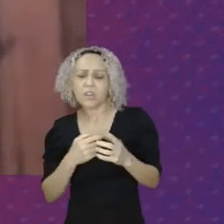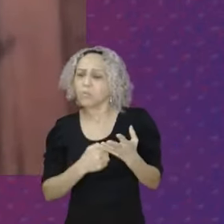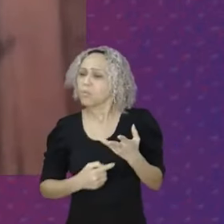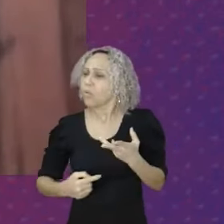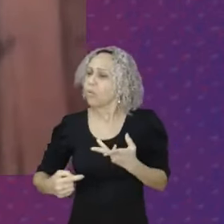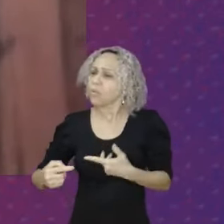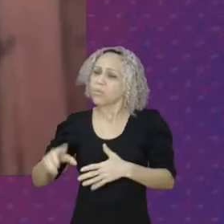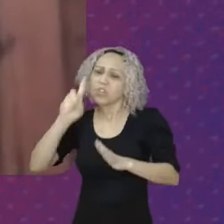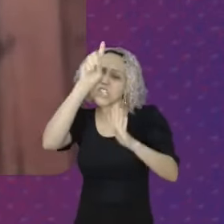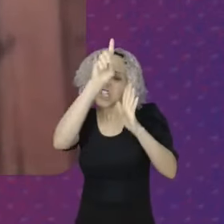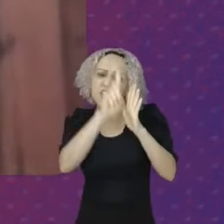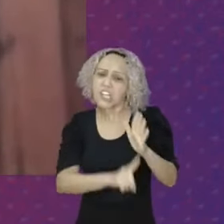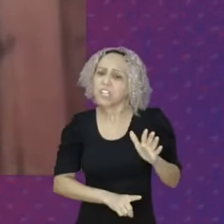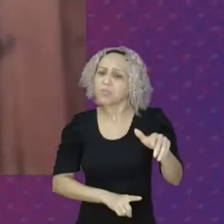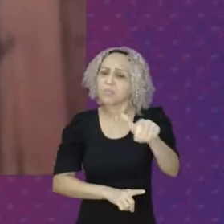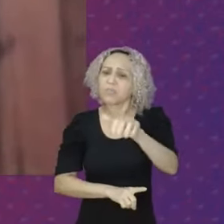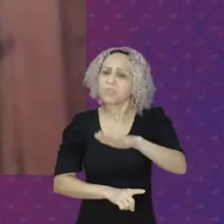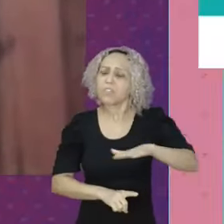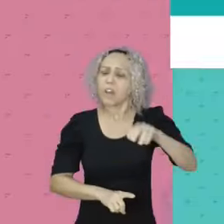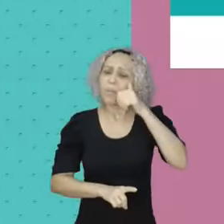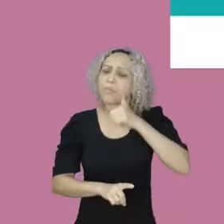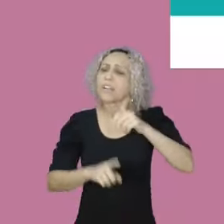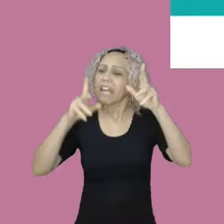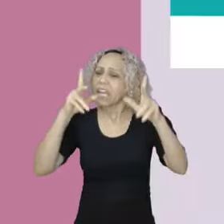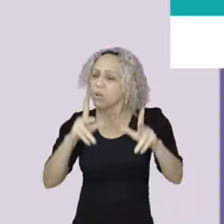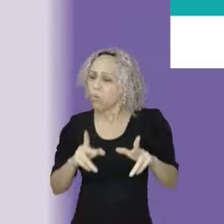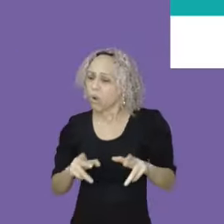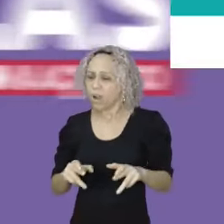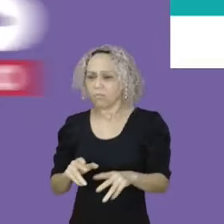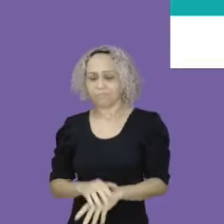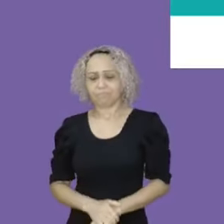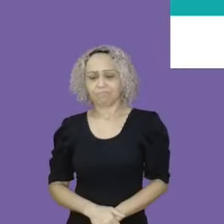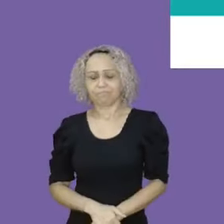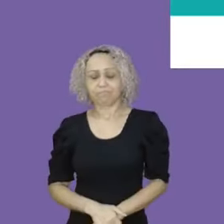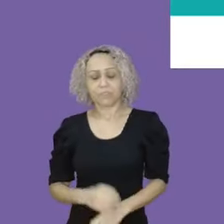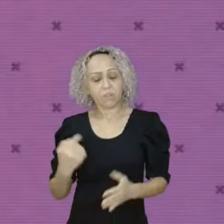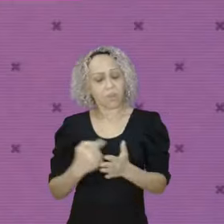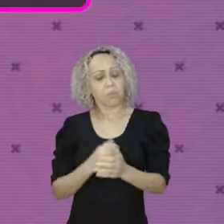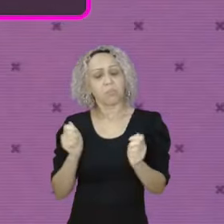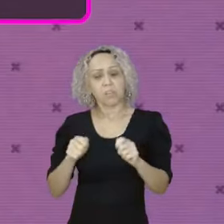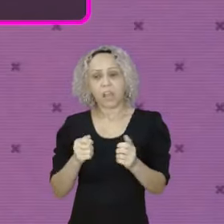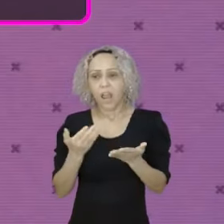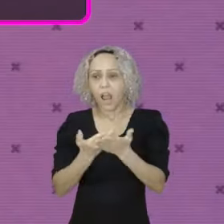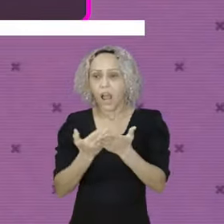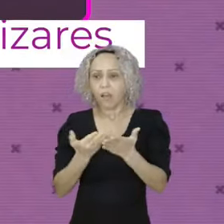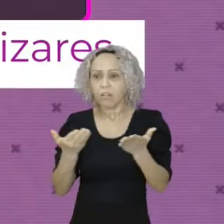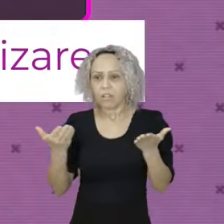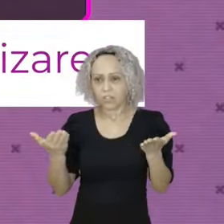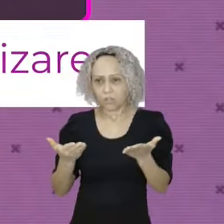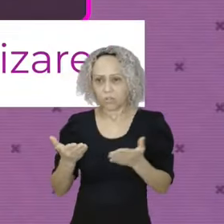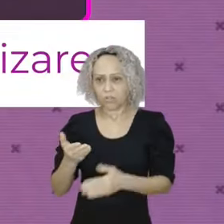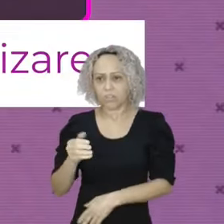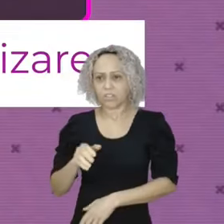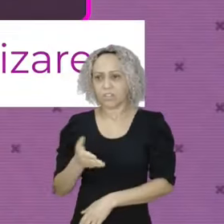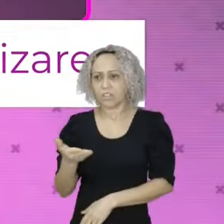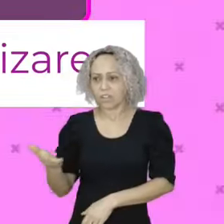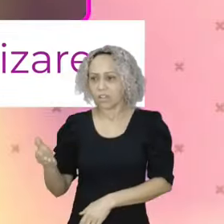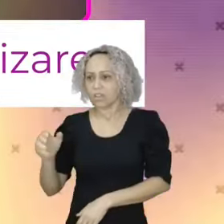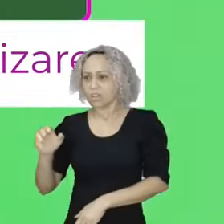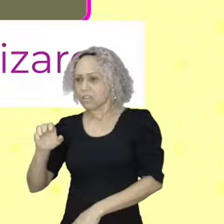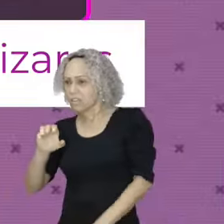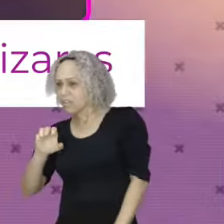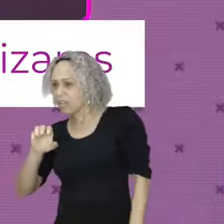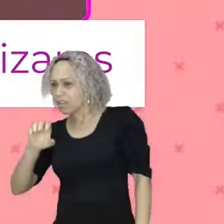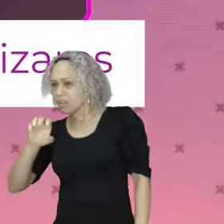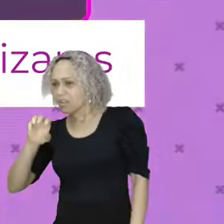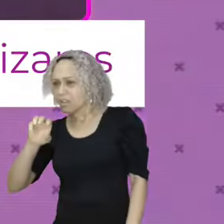qualquer perguntas vocês podem Direcionar para mim muito obrigada na aula de hoje Evely canizares que é professora analista